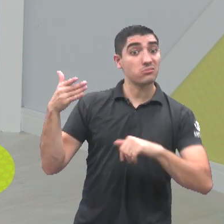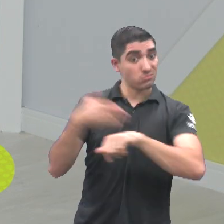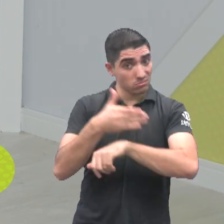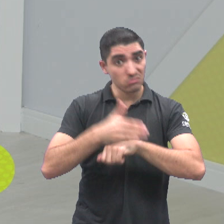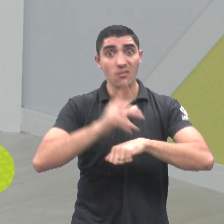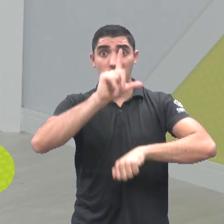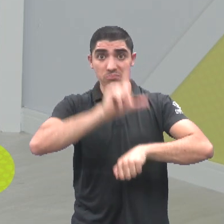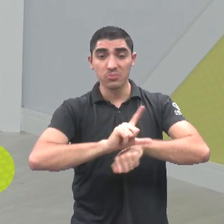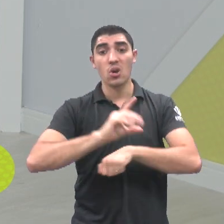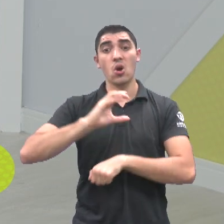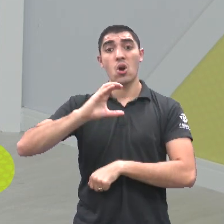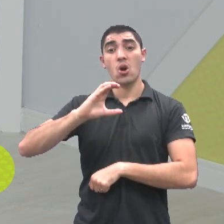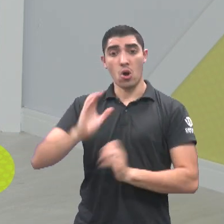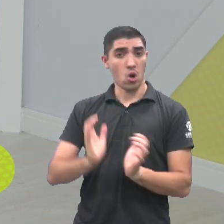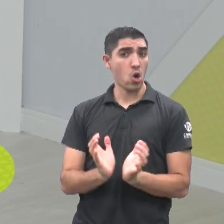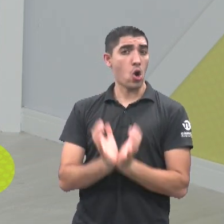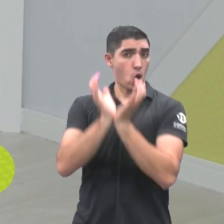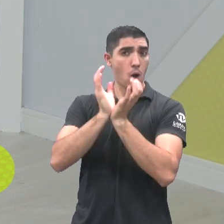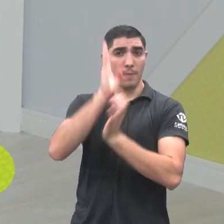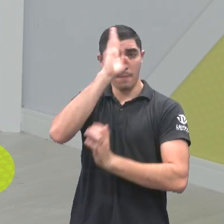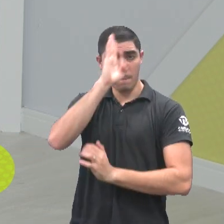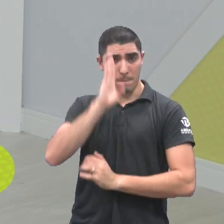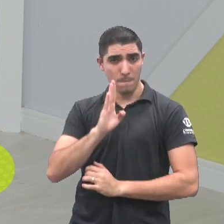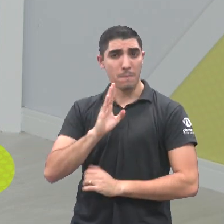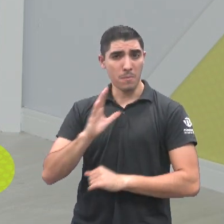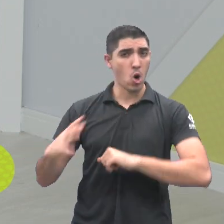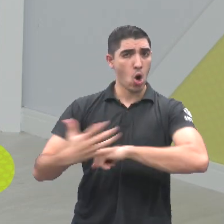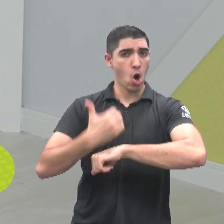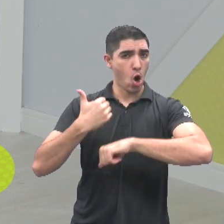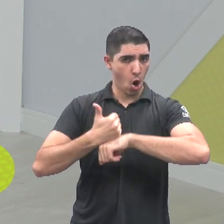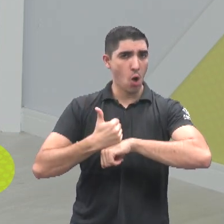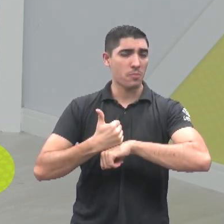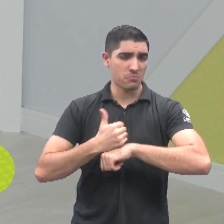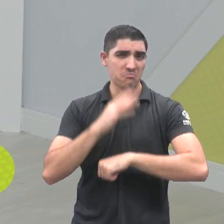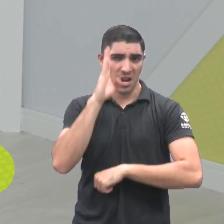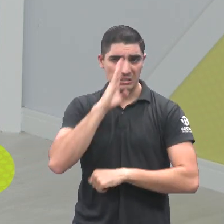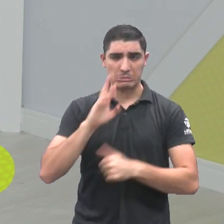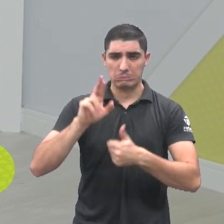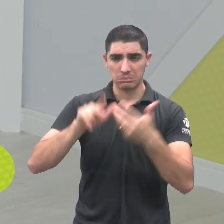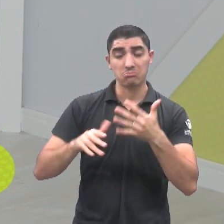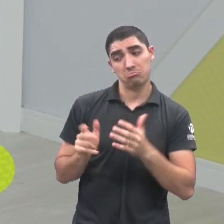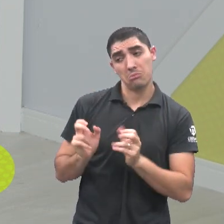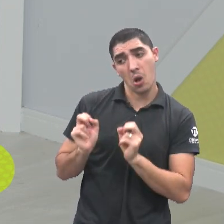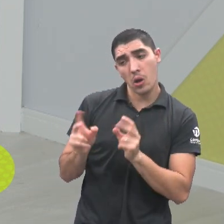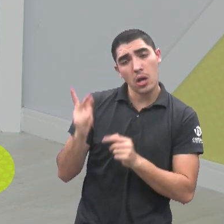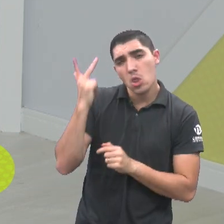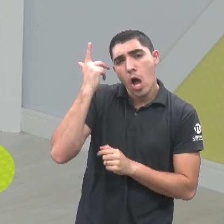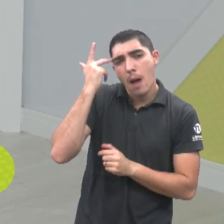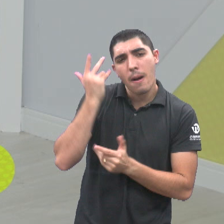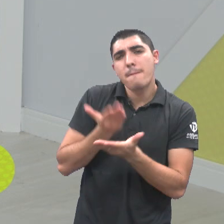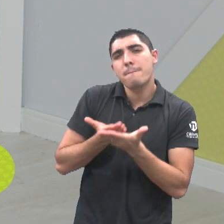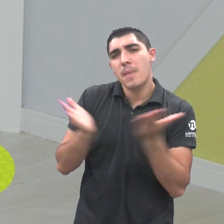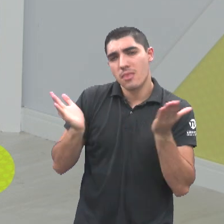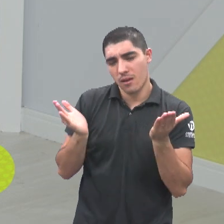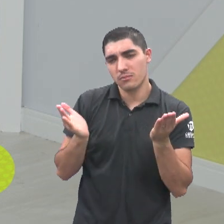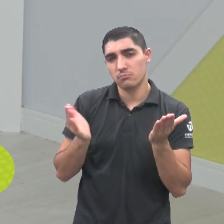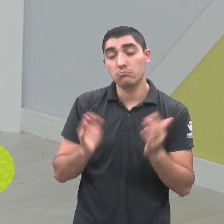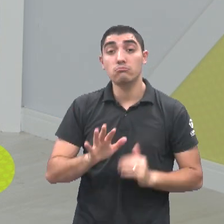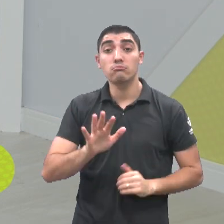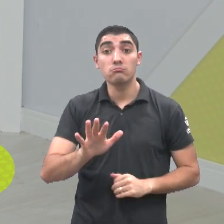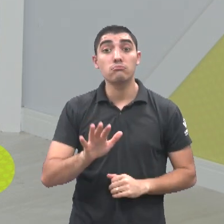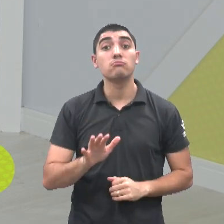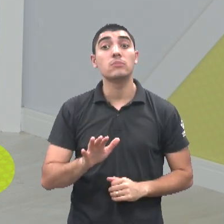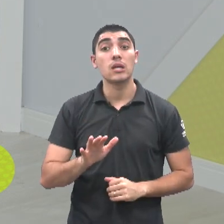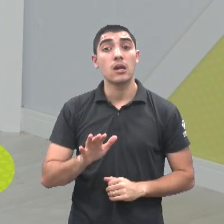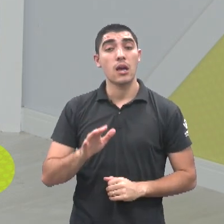aquela coisa toda, Série A de Campeonato Brasileiro, já foi. É normal você perder lá. Óbvio que você não se prepara para isso. Então, assim, dentro daquela matemática,